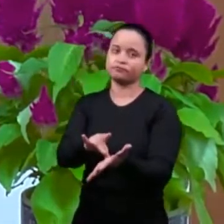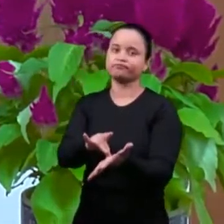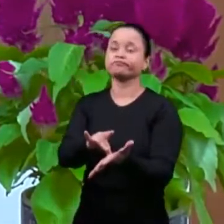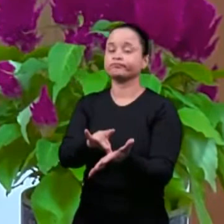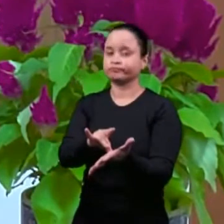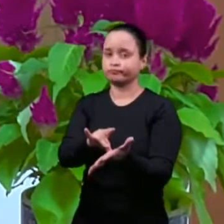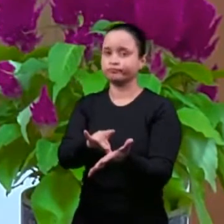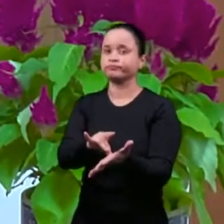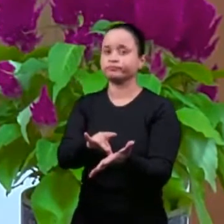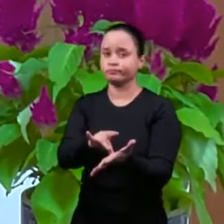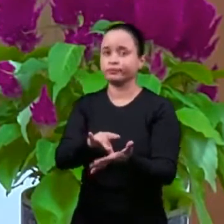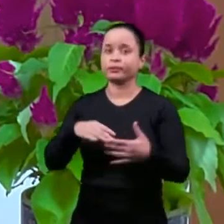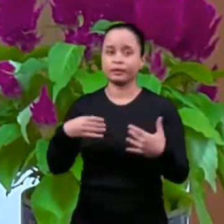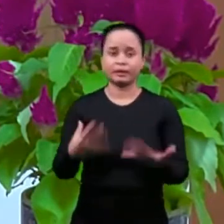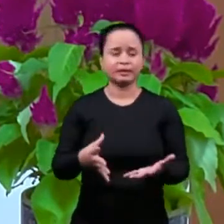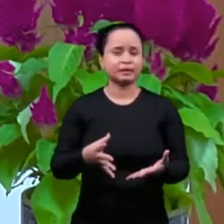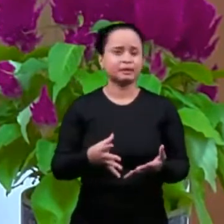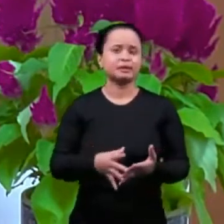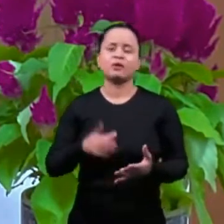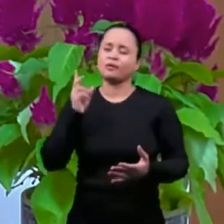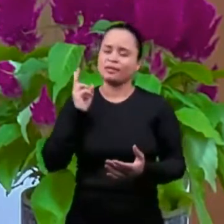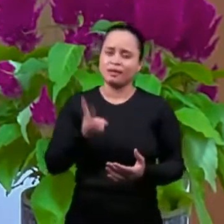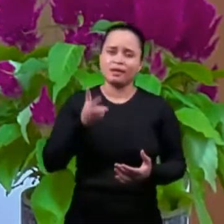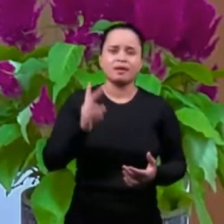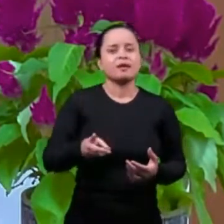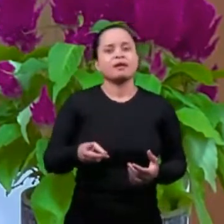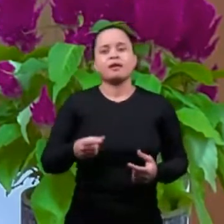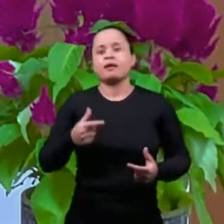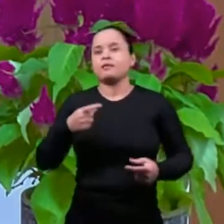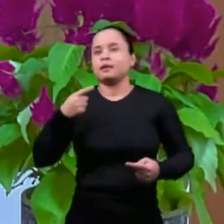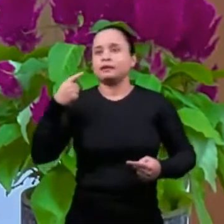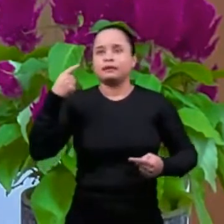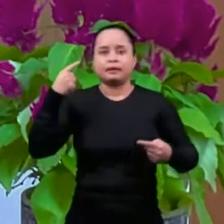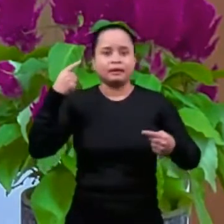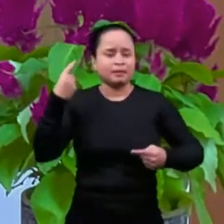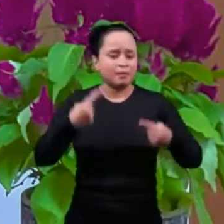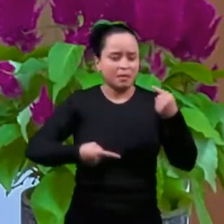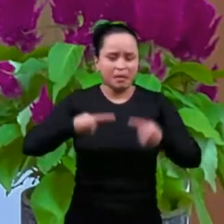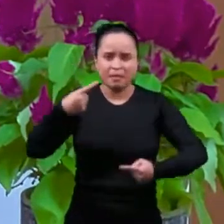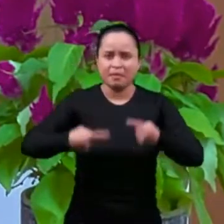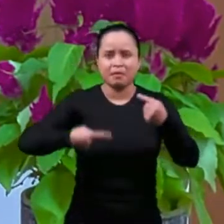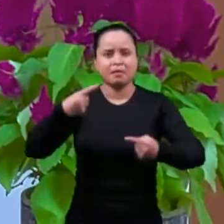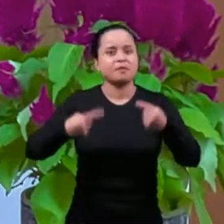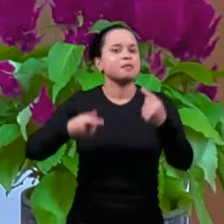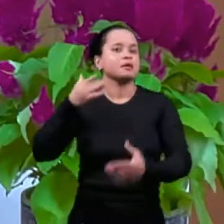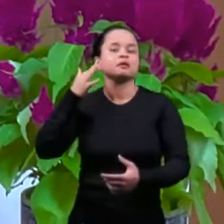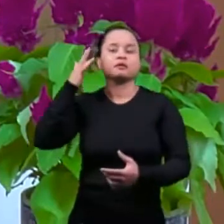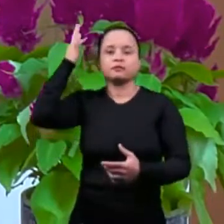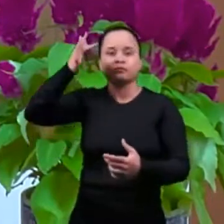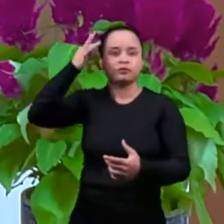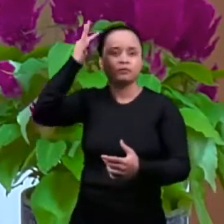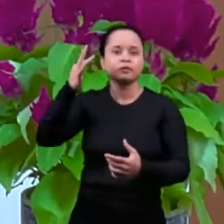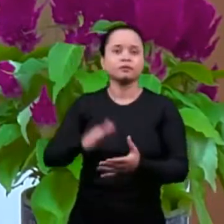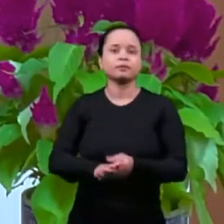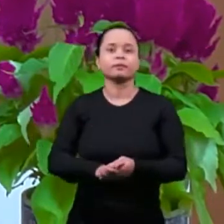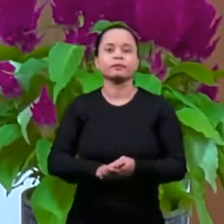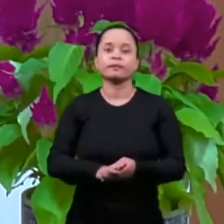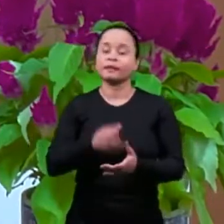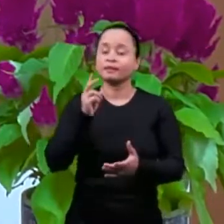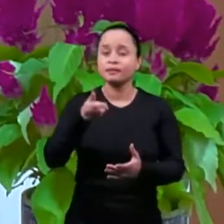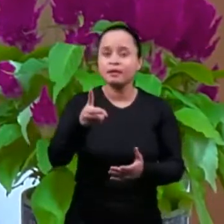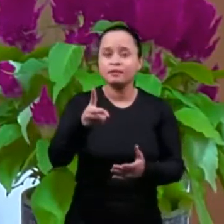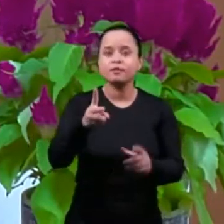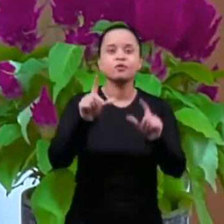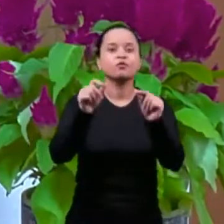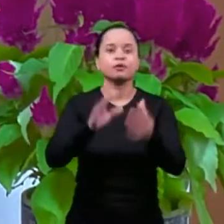Então, todas as lutas filosóficas sempre foram, no bom sentido,